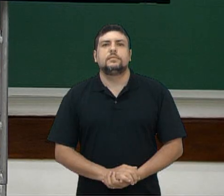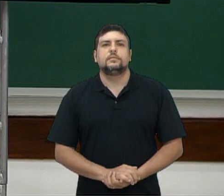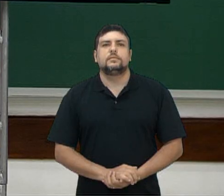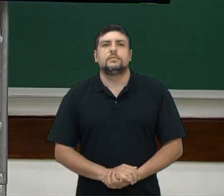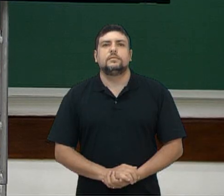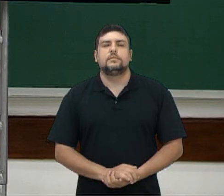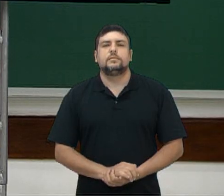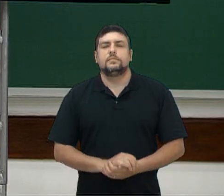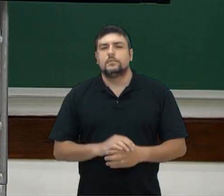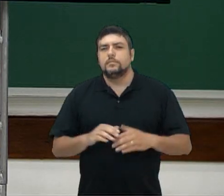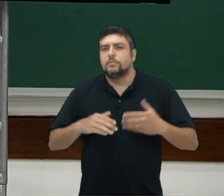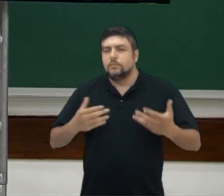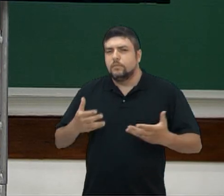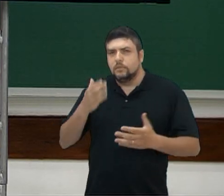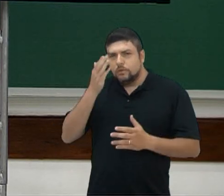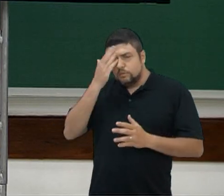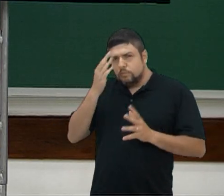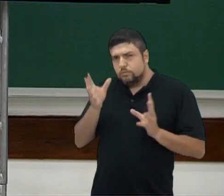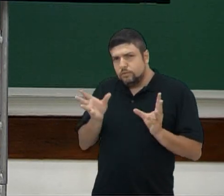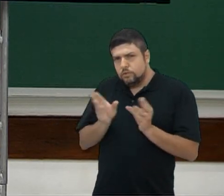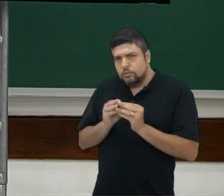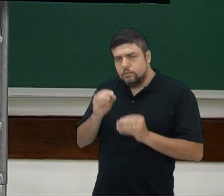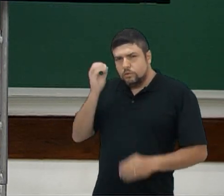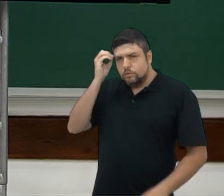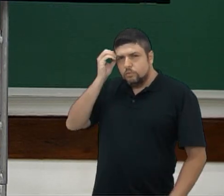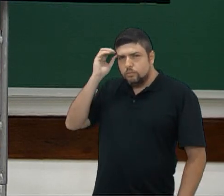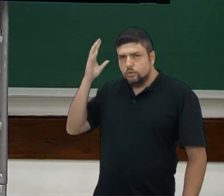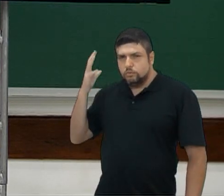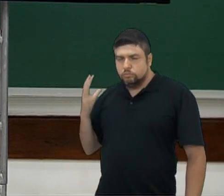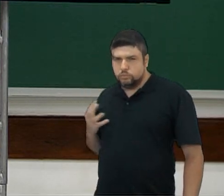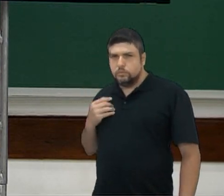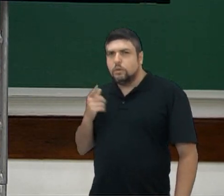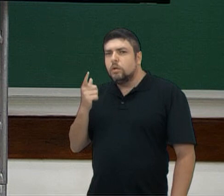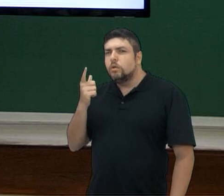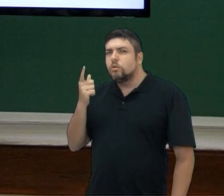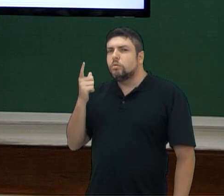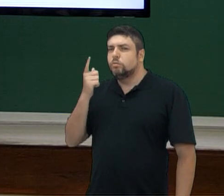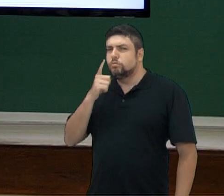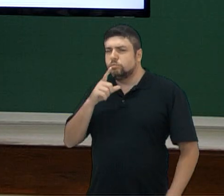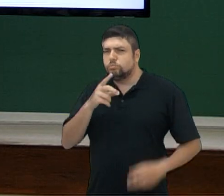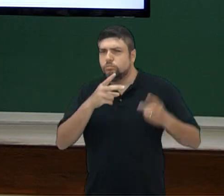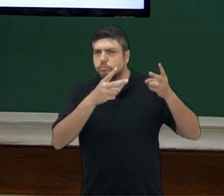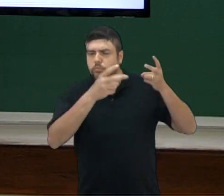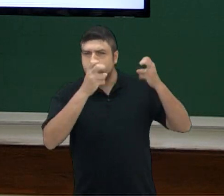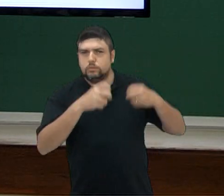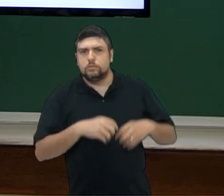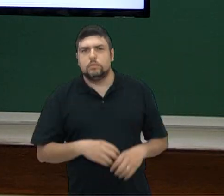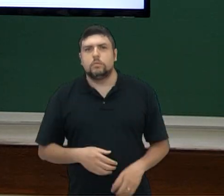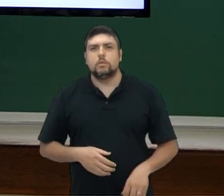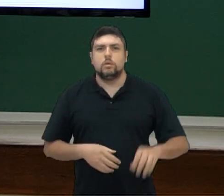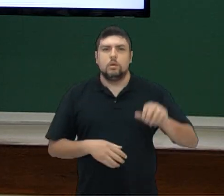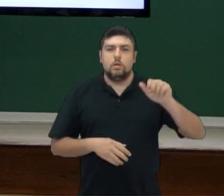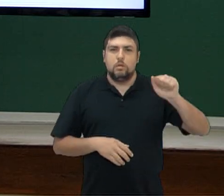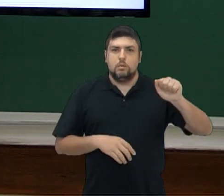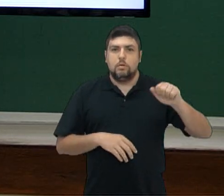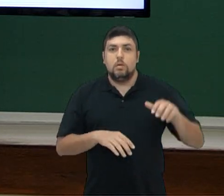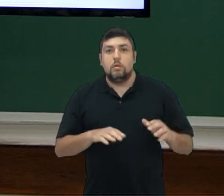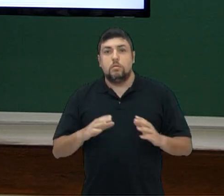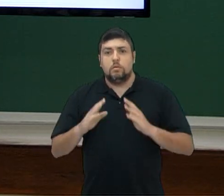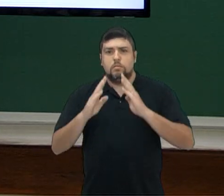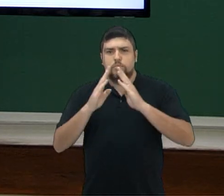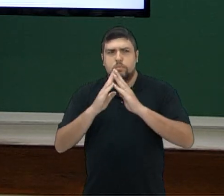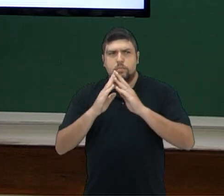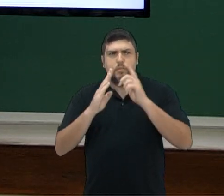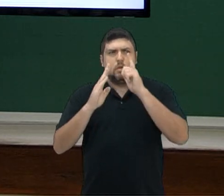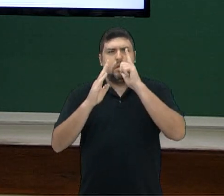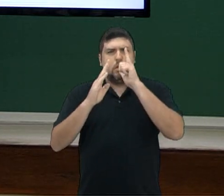Vamos lá então compreender o que Isaac Newton conseguiu determinar. Me acompanhe ali nas alternativas. A primeira, em um prisma ou em gotículas de